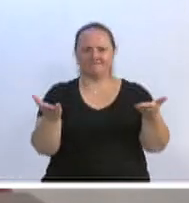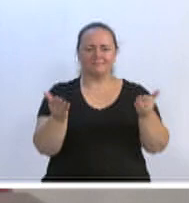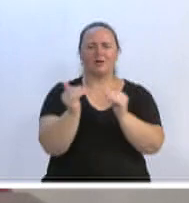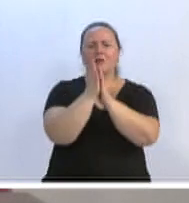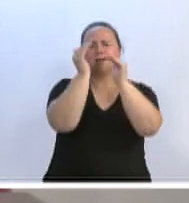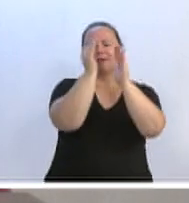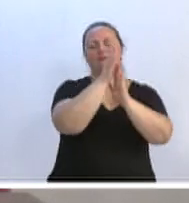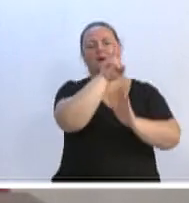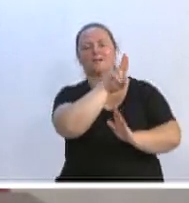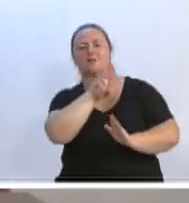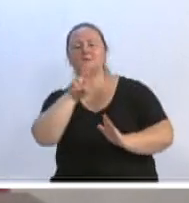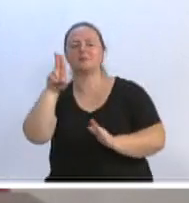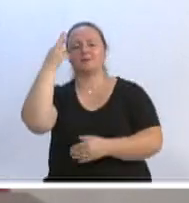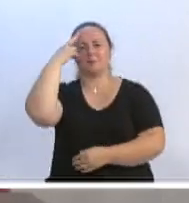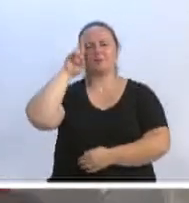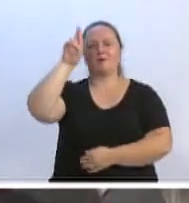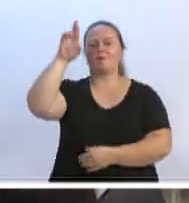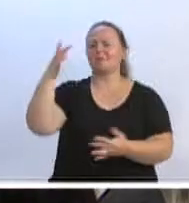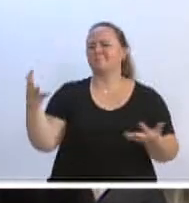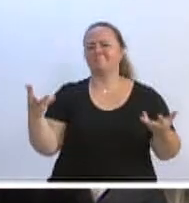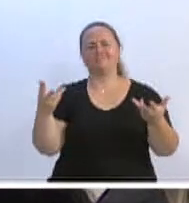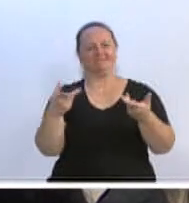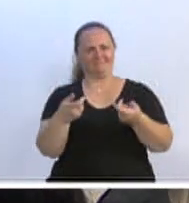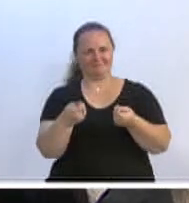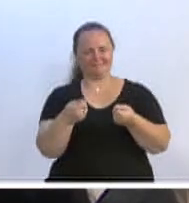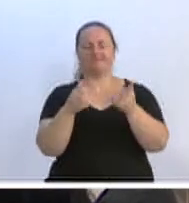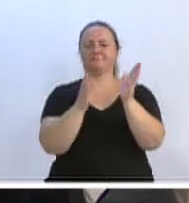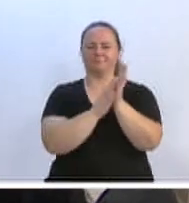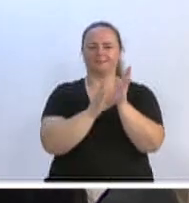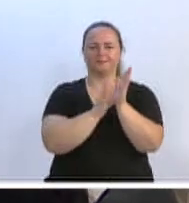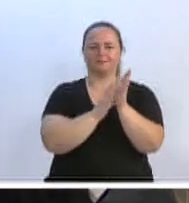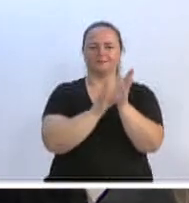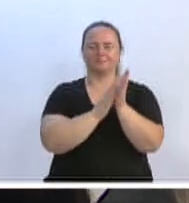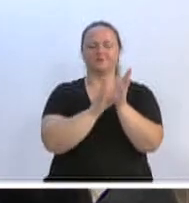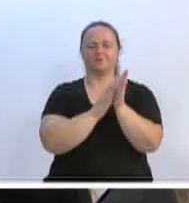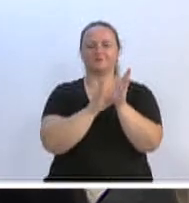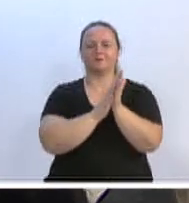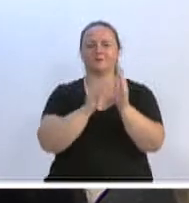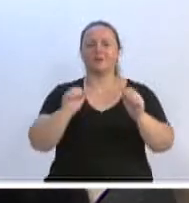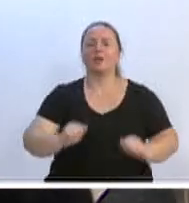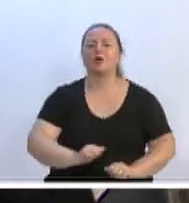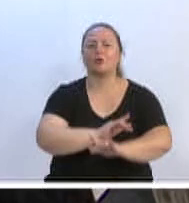Louvado seja o nome do Senhor. Maravilha. Glória a Jesus.